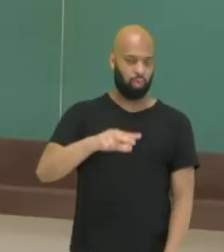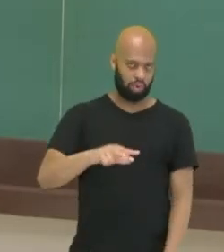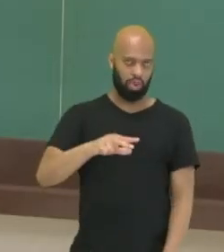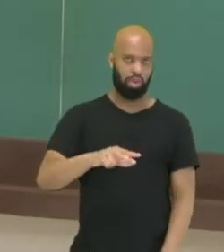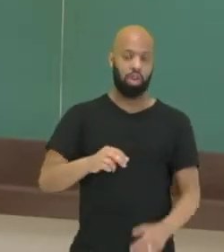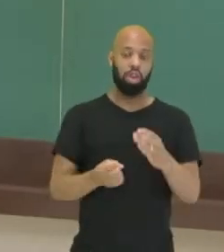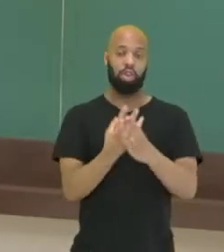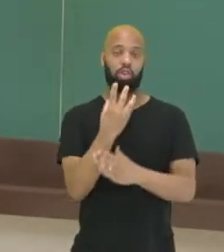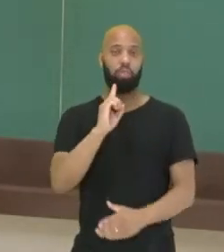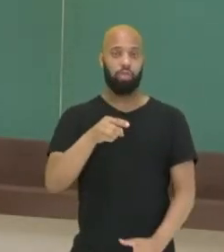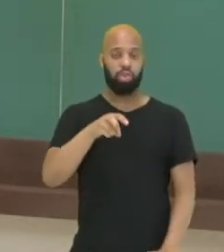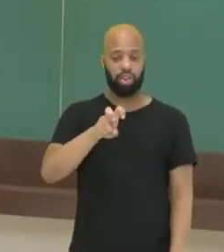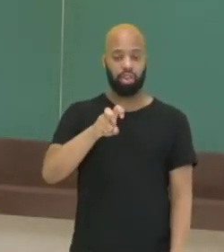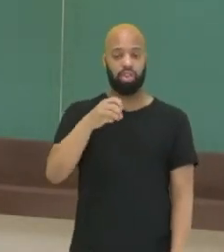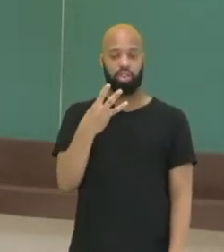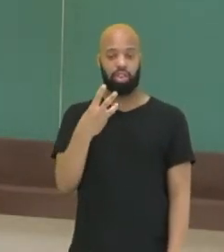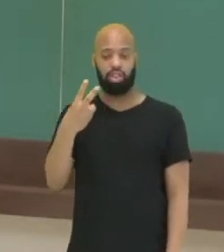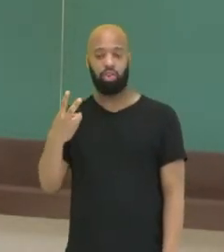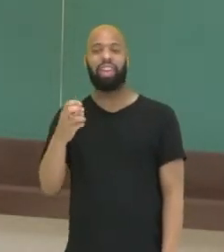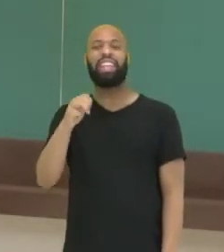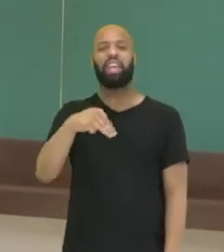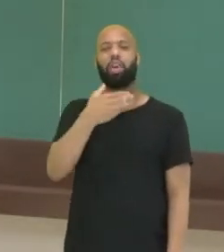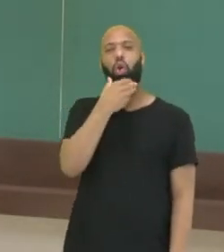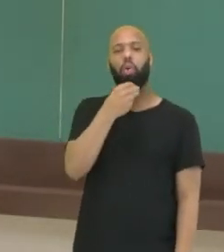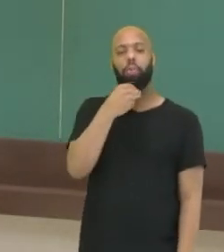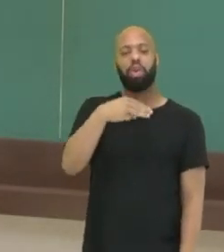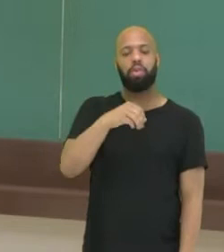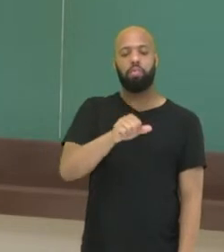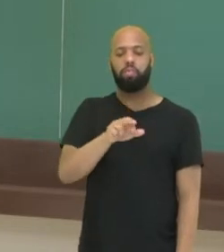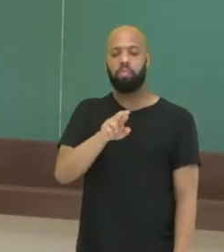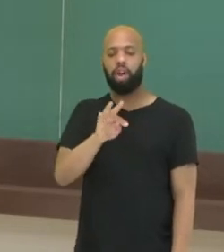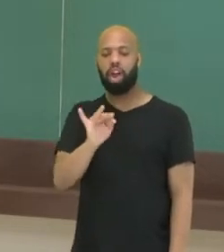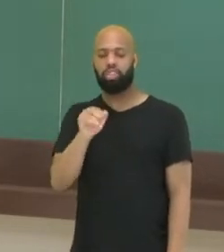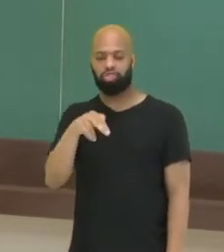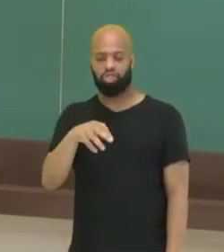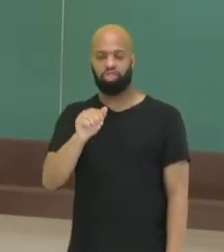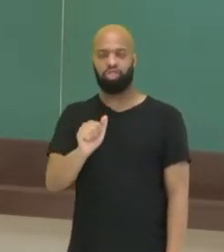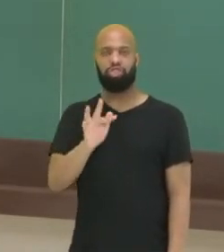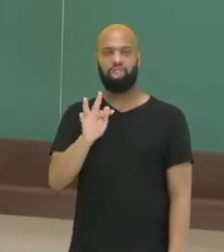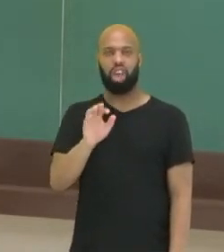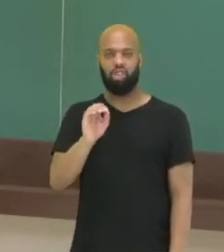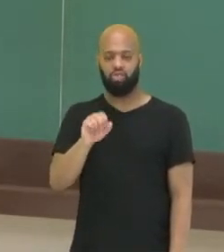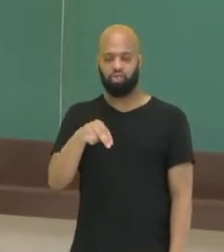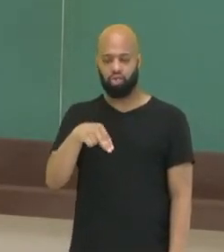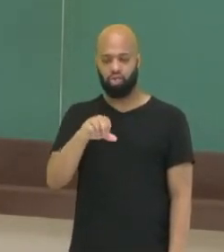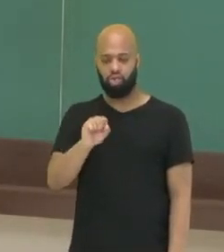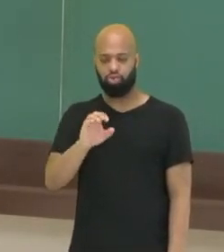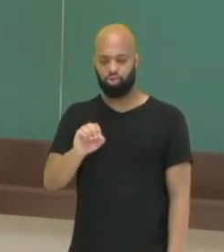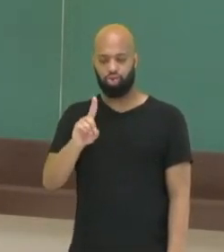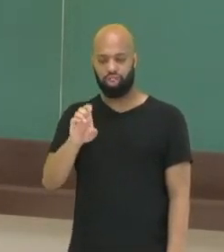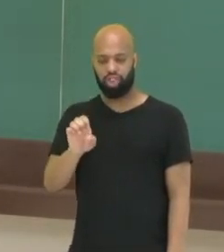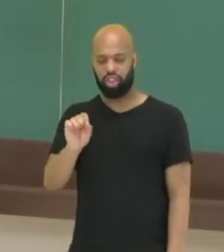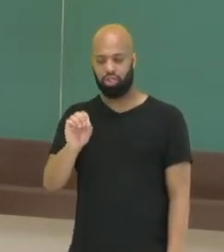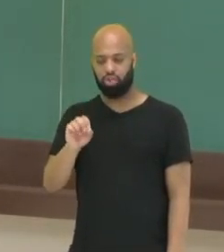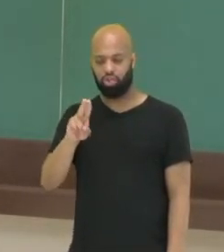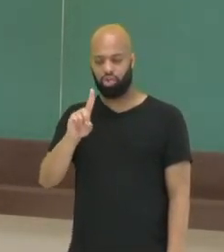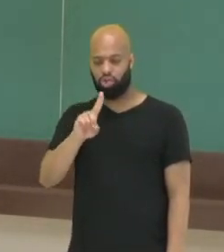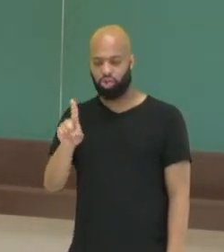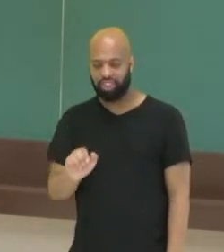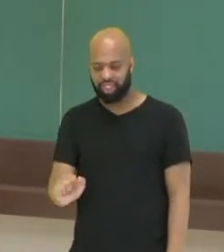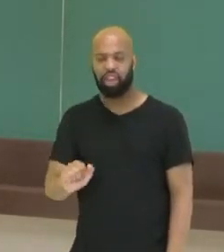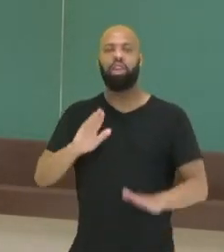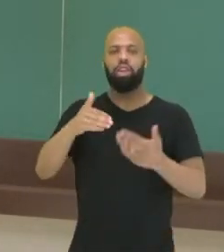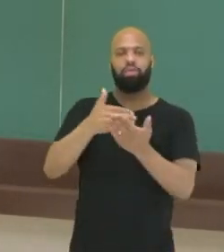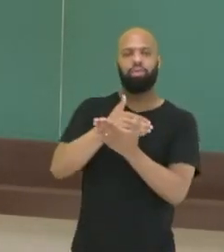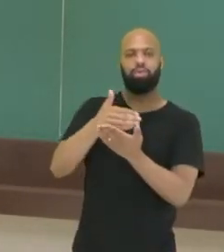em 1532 por Martim Afonso de Souza. Então, o início da ocupação do sudeste se dá com a instalação